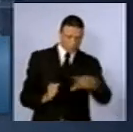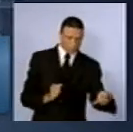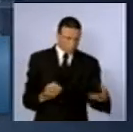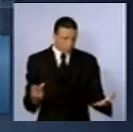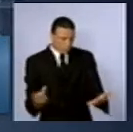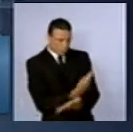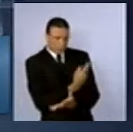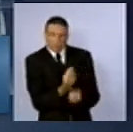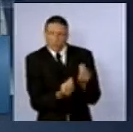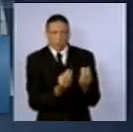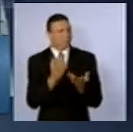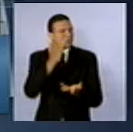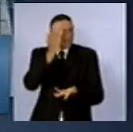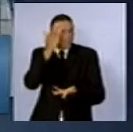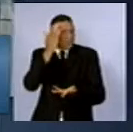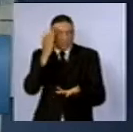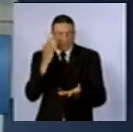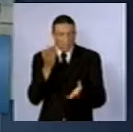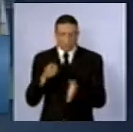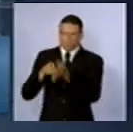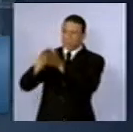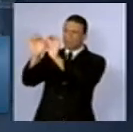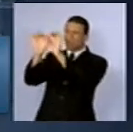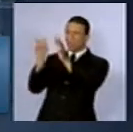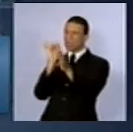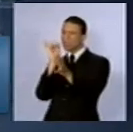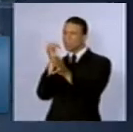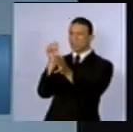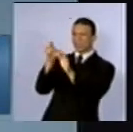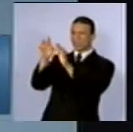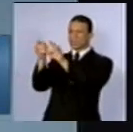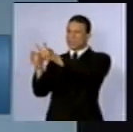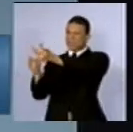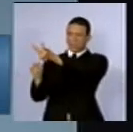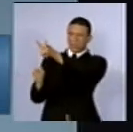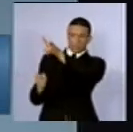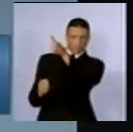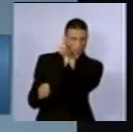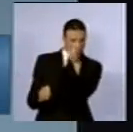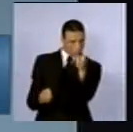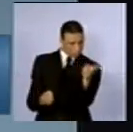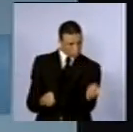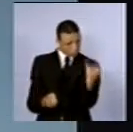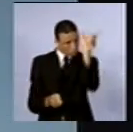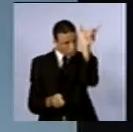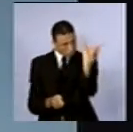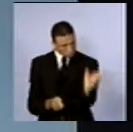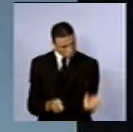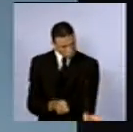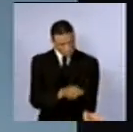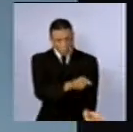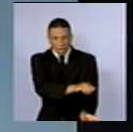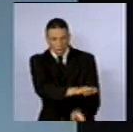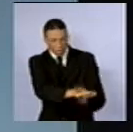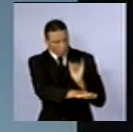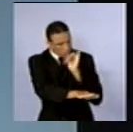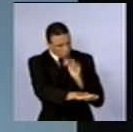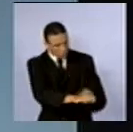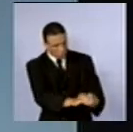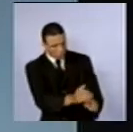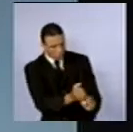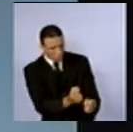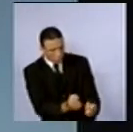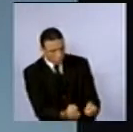mecanismo pelo qual os campos magnéticos dão início né ou daria um início ao processo